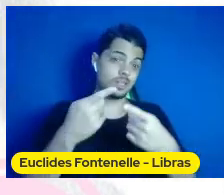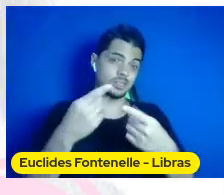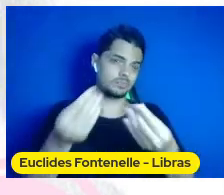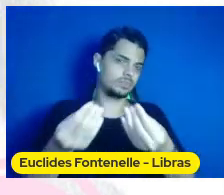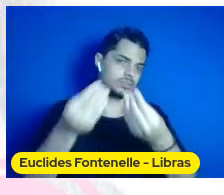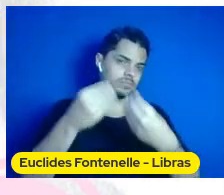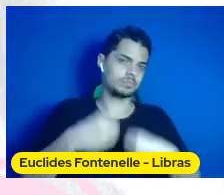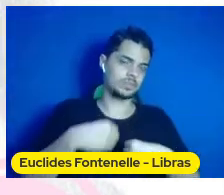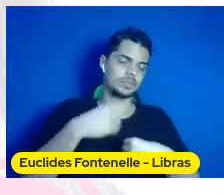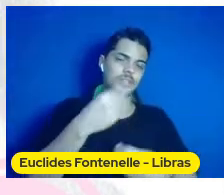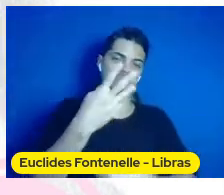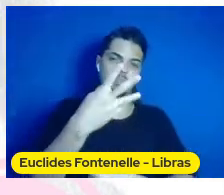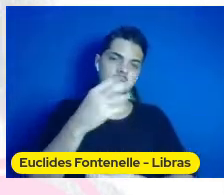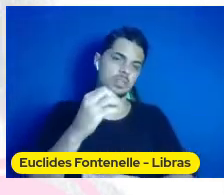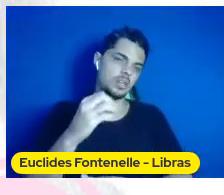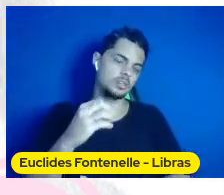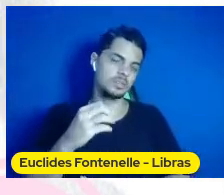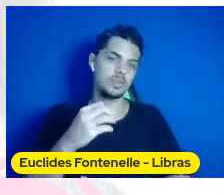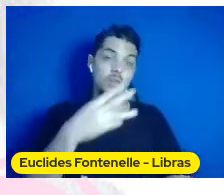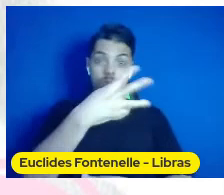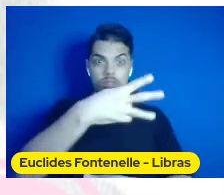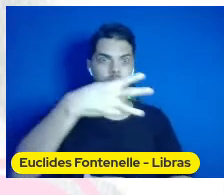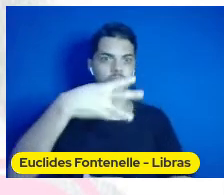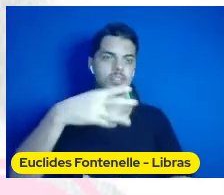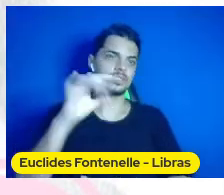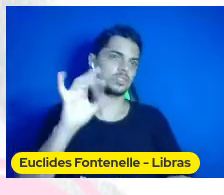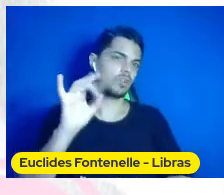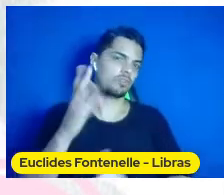manter funcionando as coisas, né?